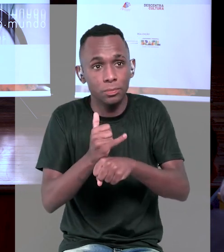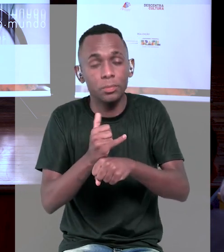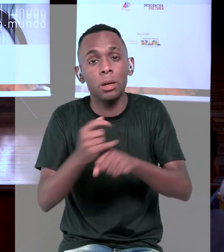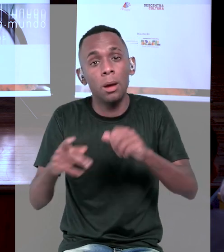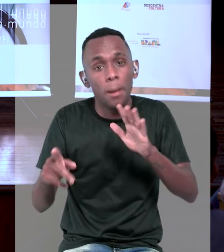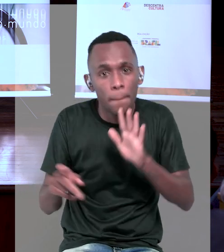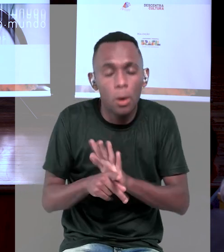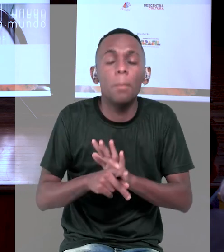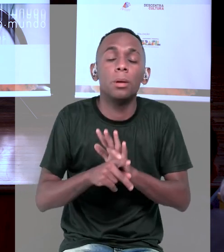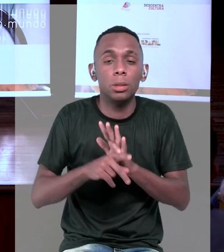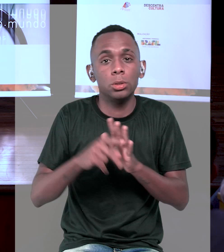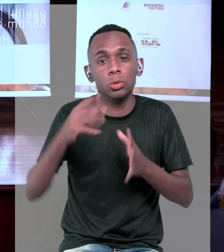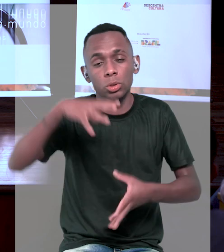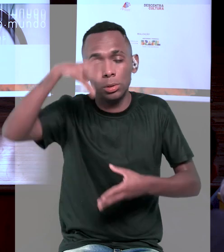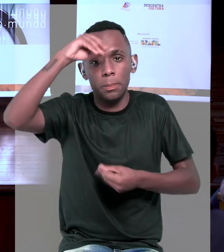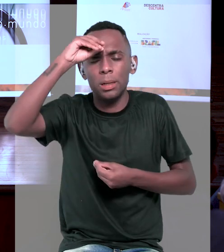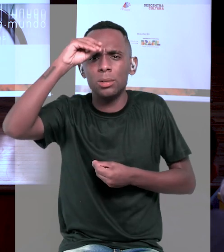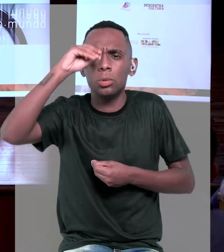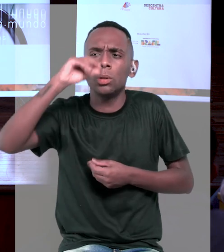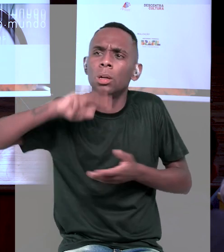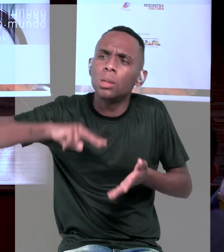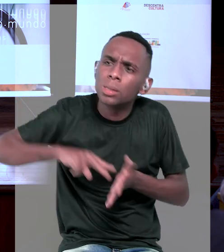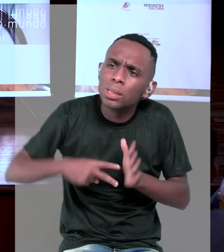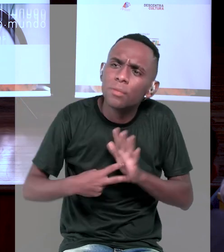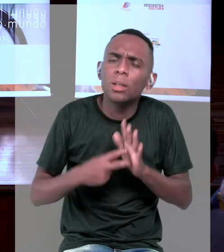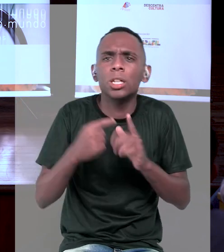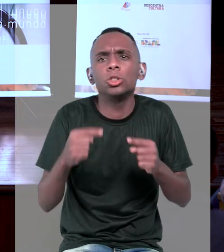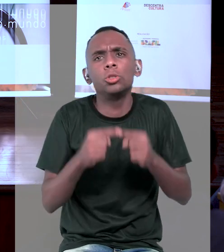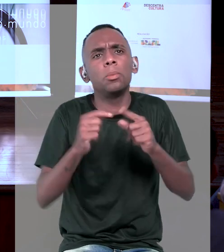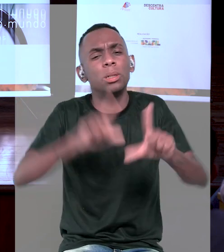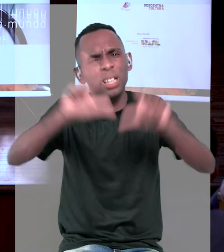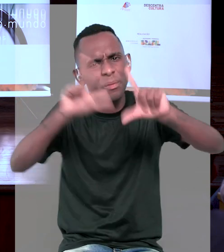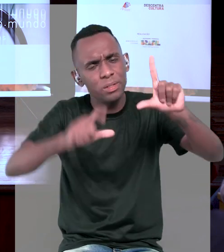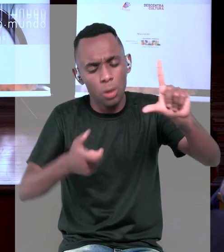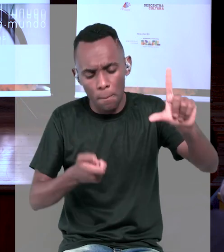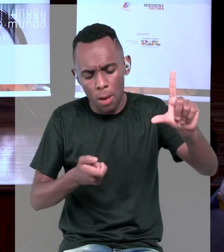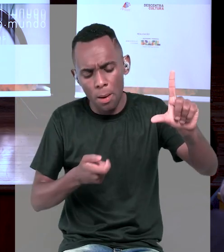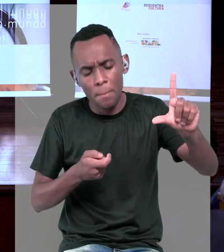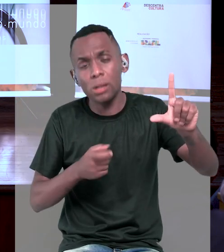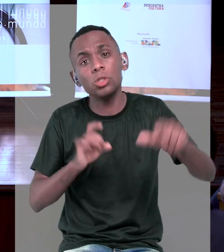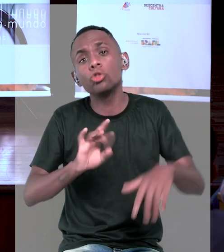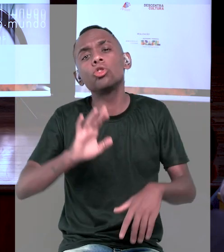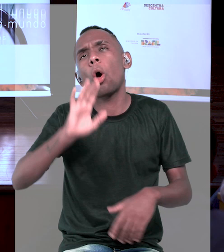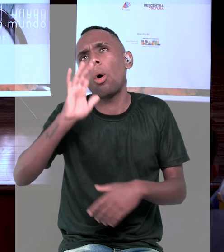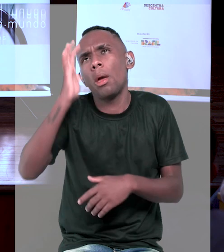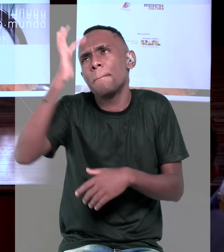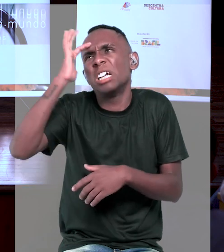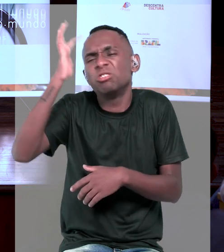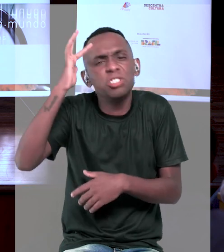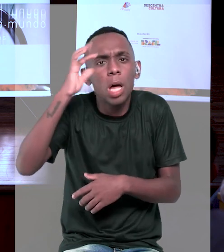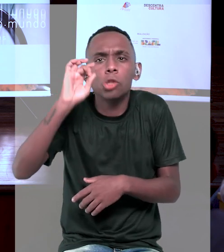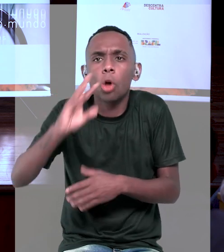que funciona como um codificador de televisão, puramente imaginário, puramente mental, puramente